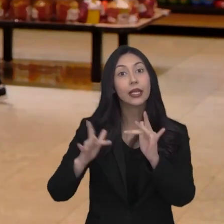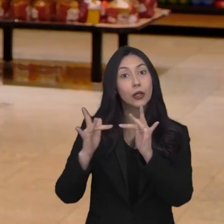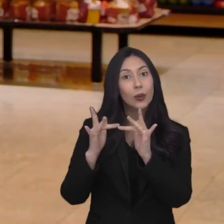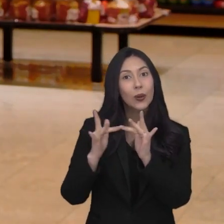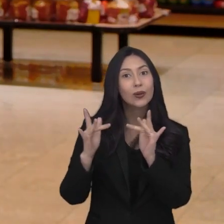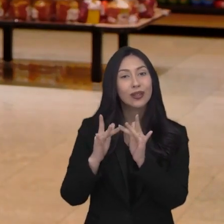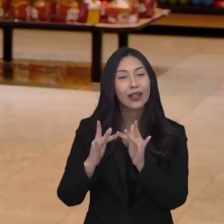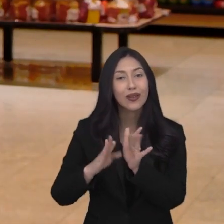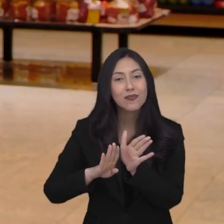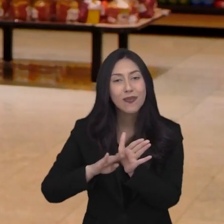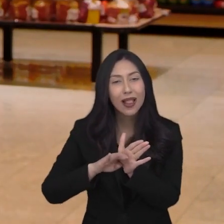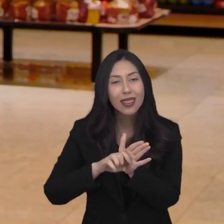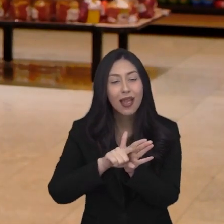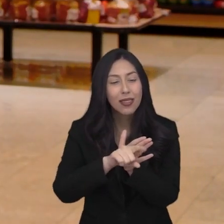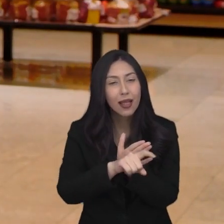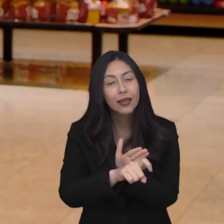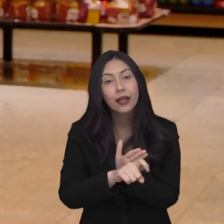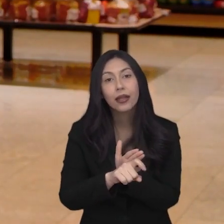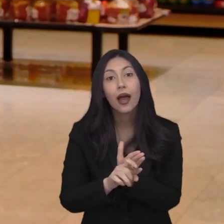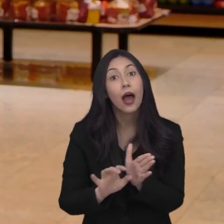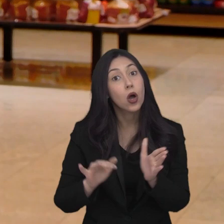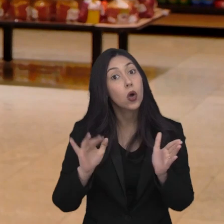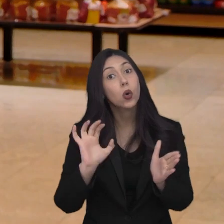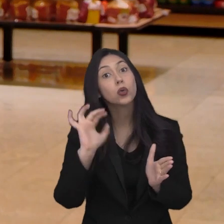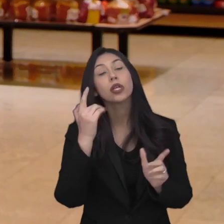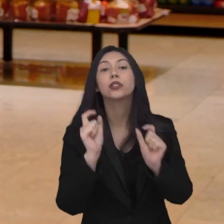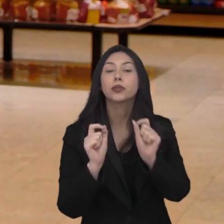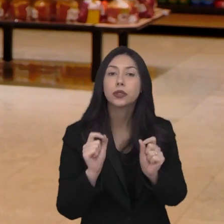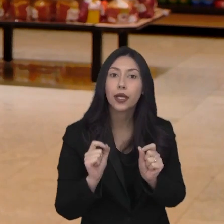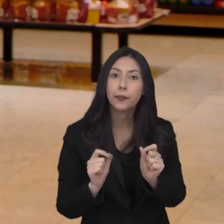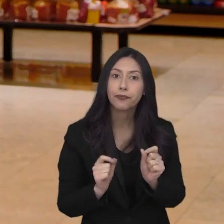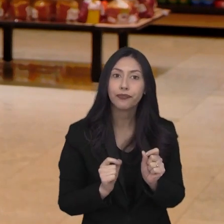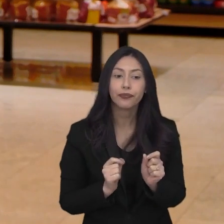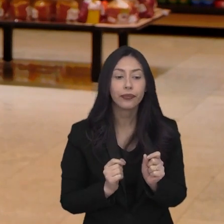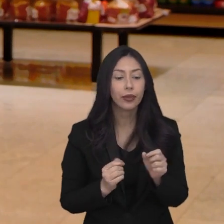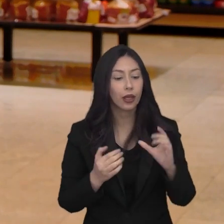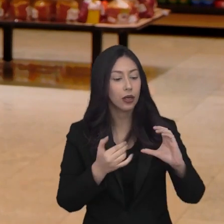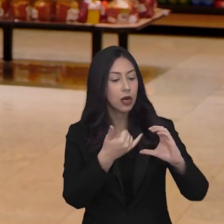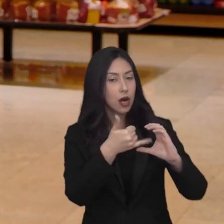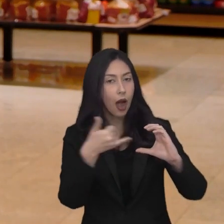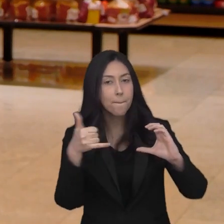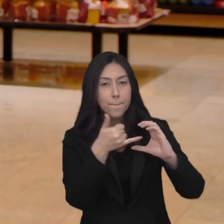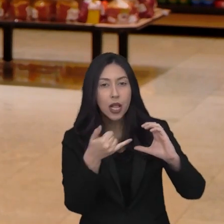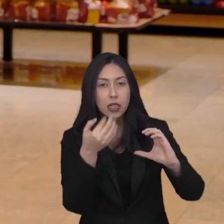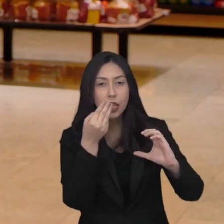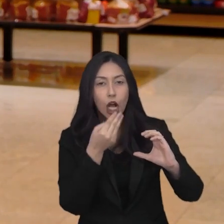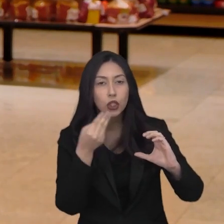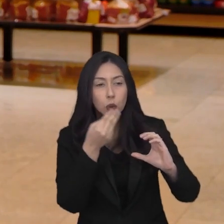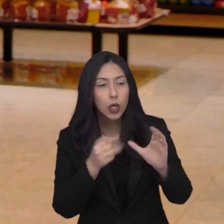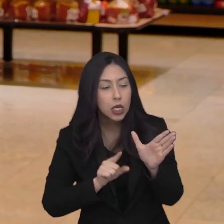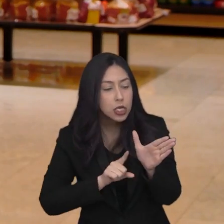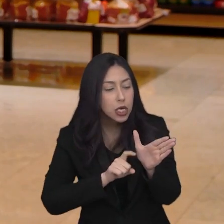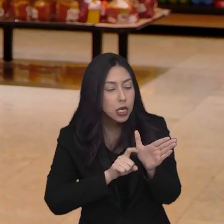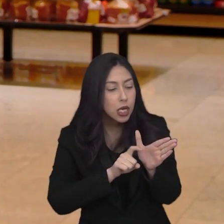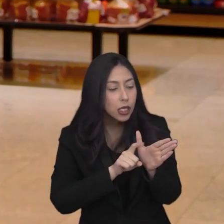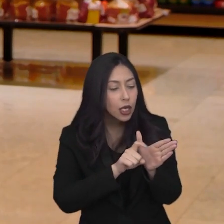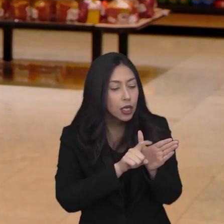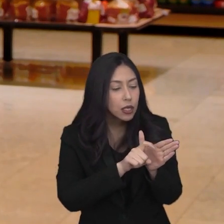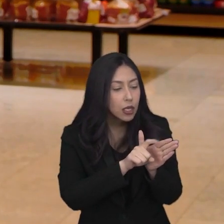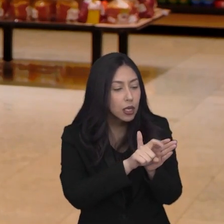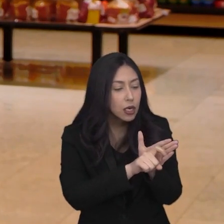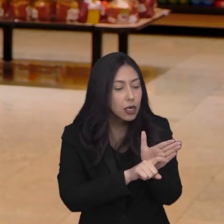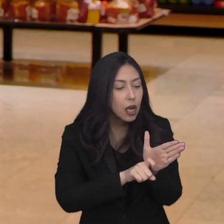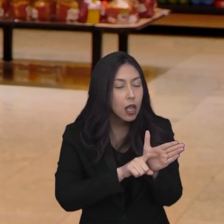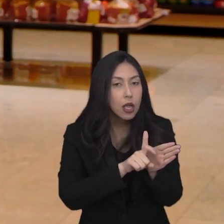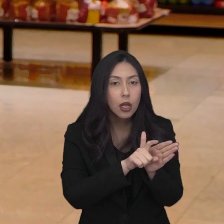vai ter o contato de bactérias. A fermentação nada mais é que uma bactéria se alimentando ali do carboidrato do alimento e